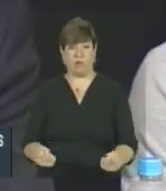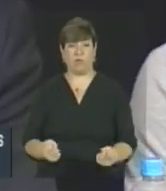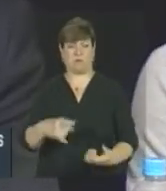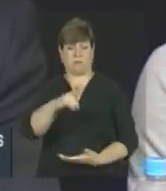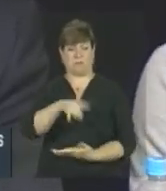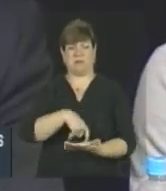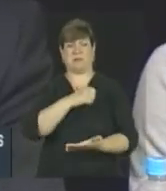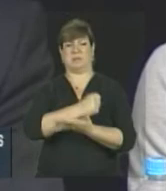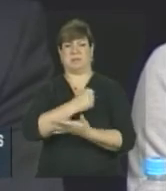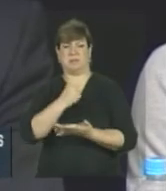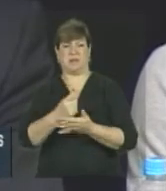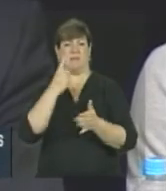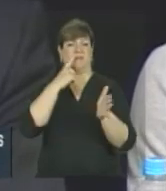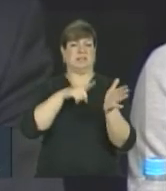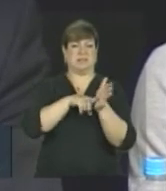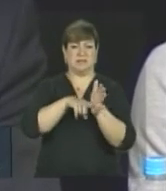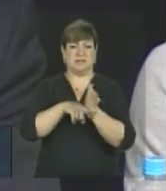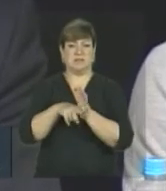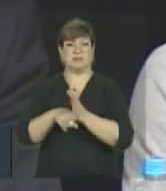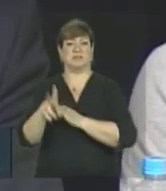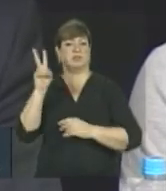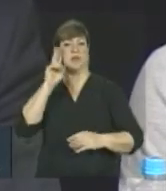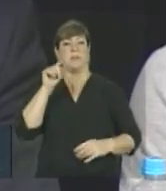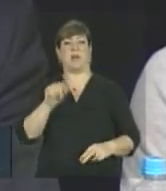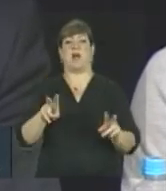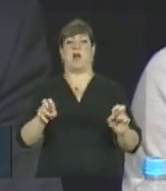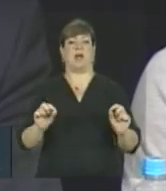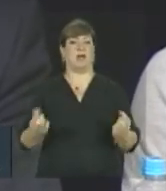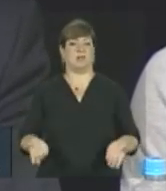burocrático de fiscalização em torno desse assunto,